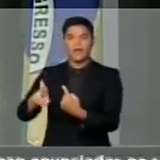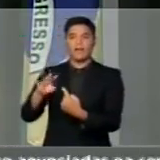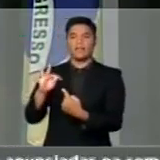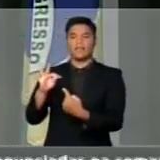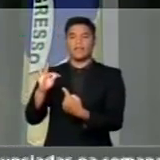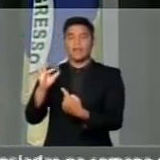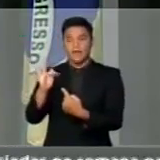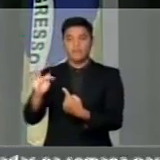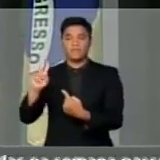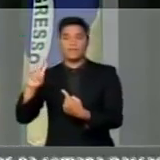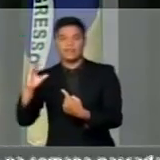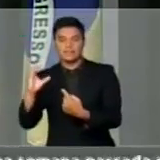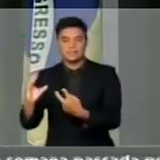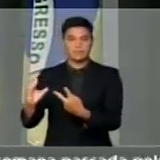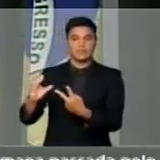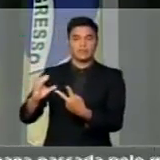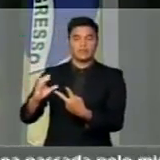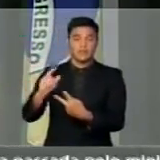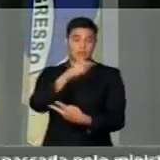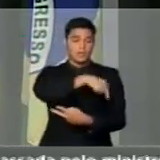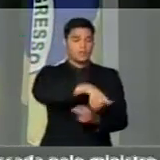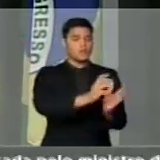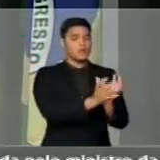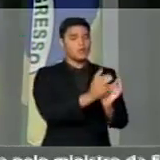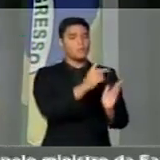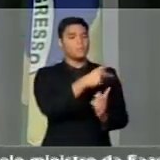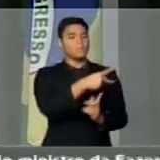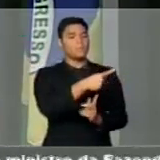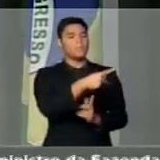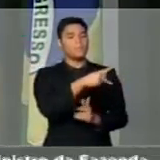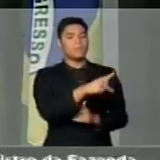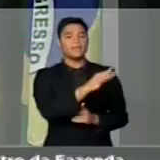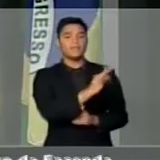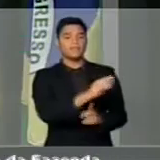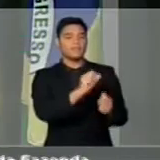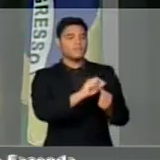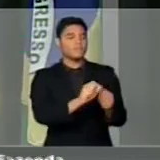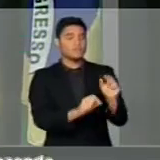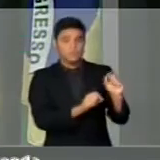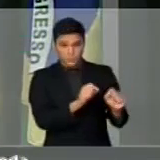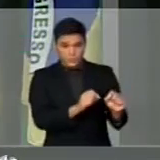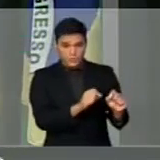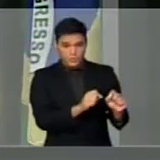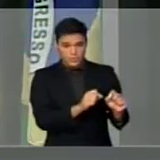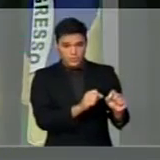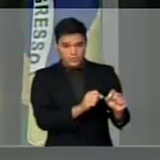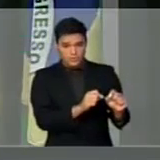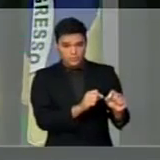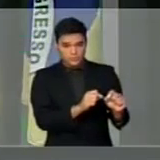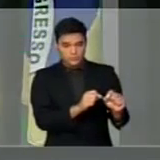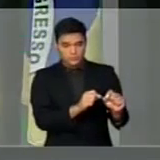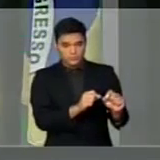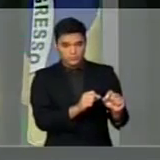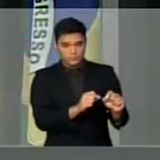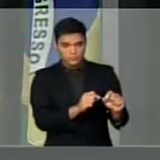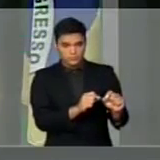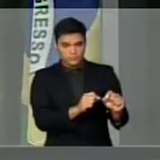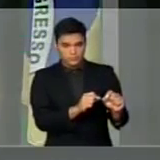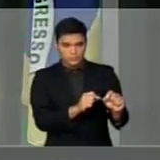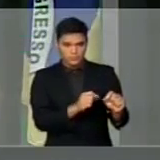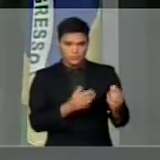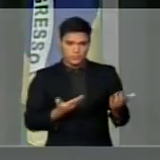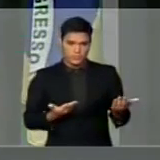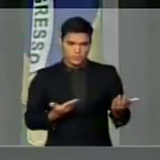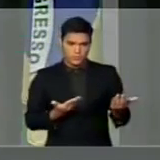Ministério. E o que o PT fez contra o Plano Real, contra a estabilidade econômica?